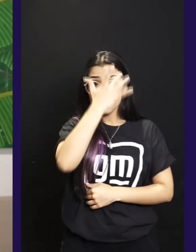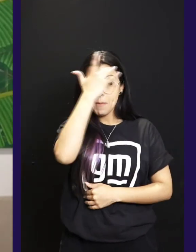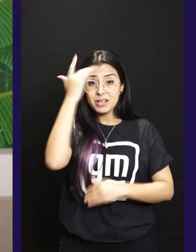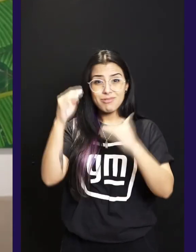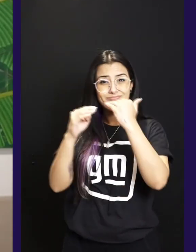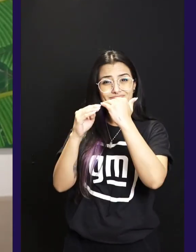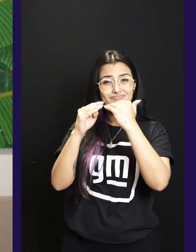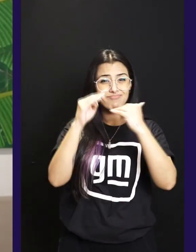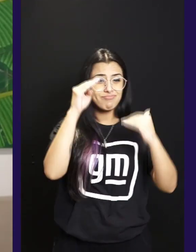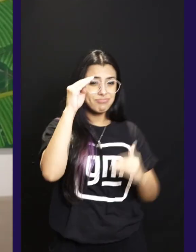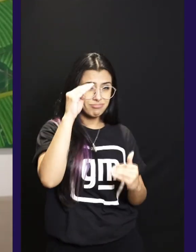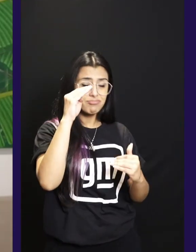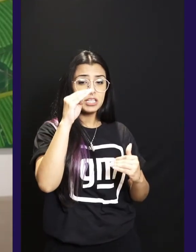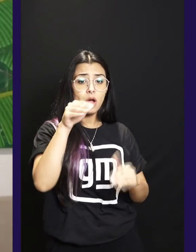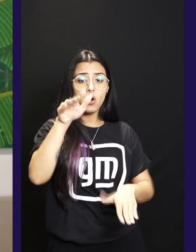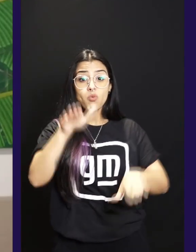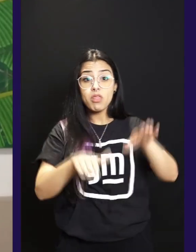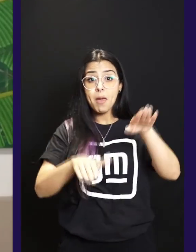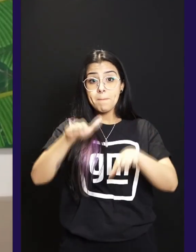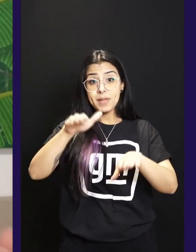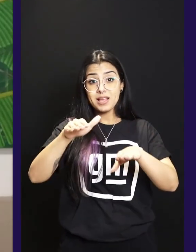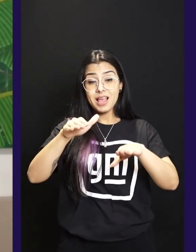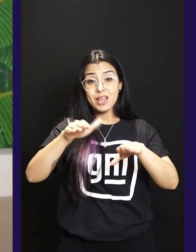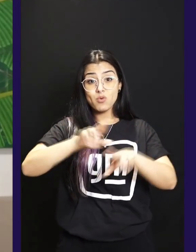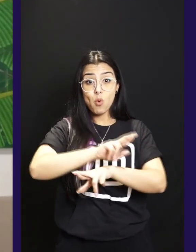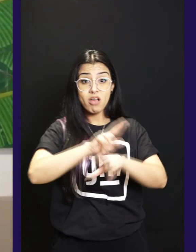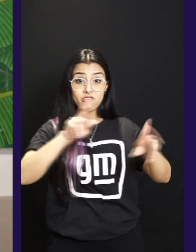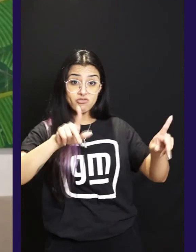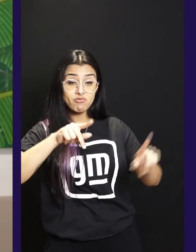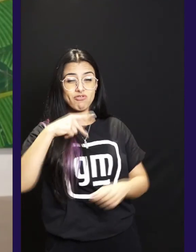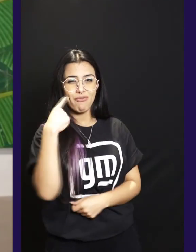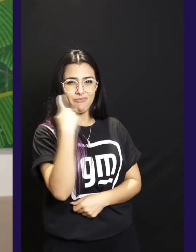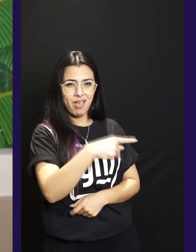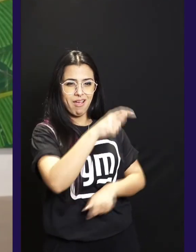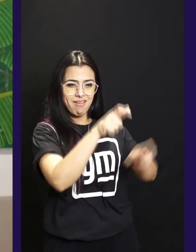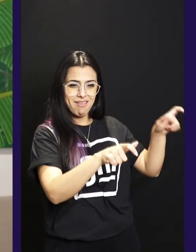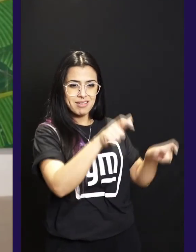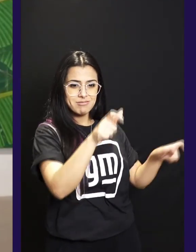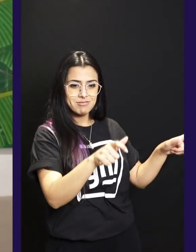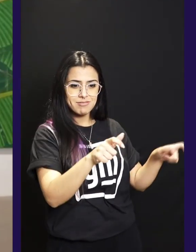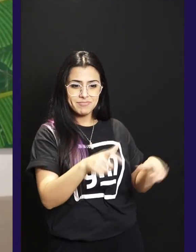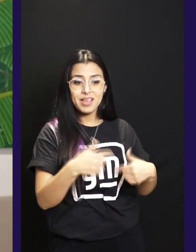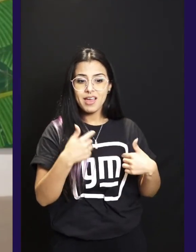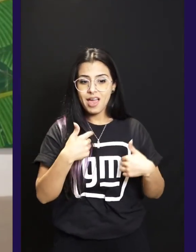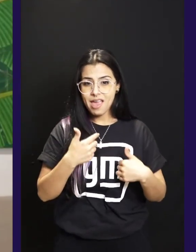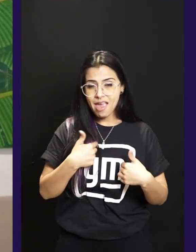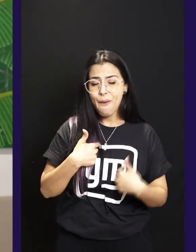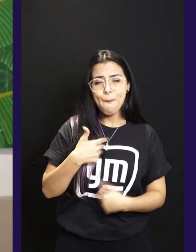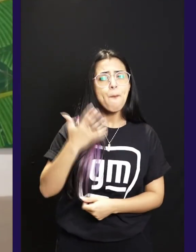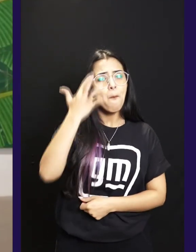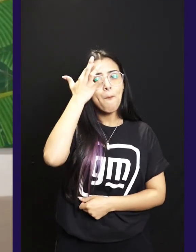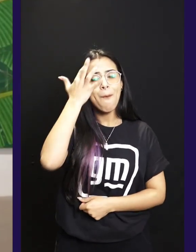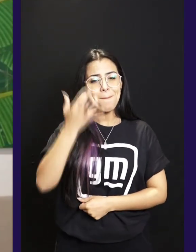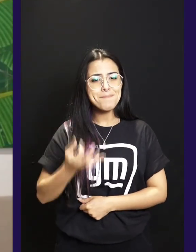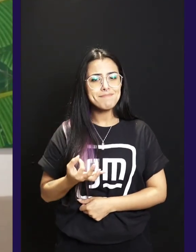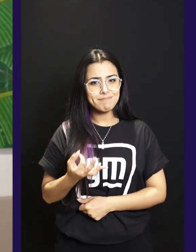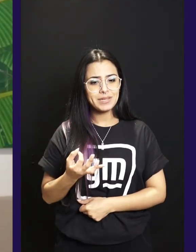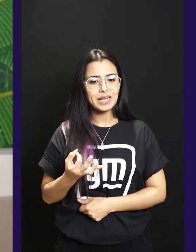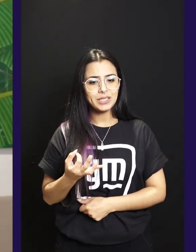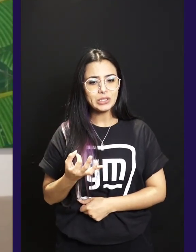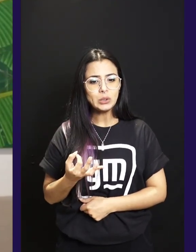medida das suas desigualdades. E eu entendo que isso deve ser feito com consistência, sabe? Isso não deve